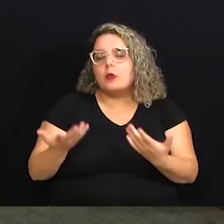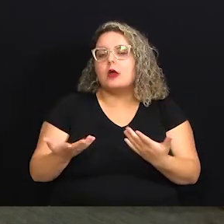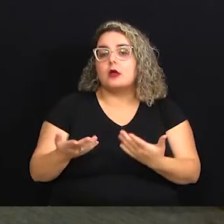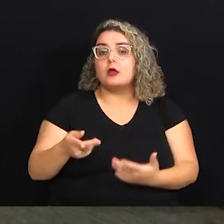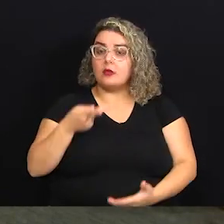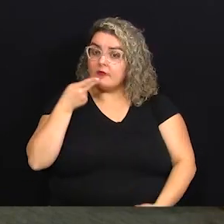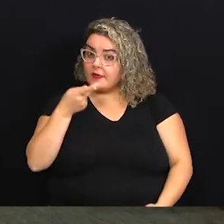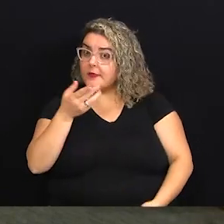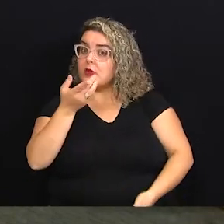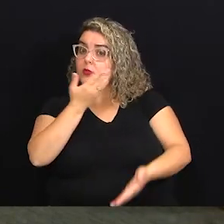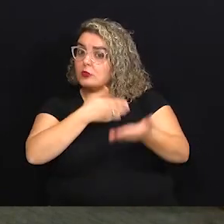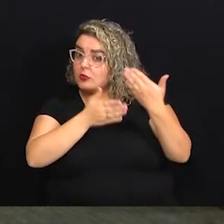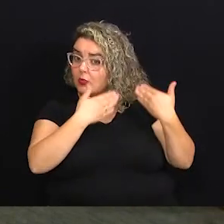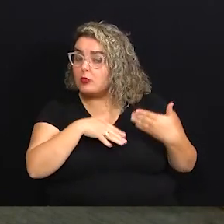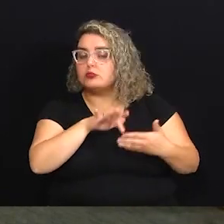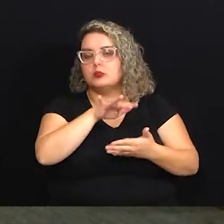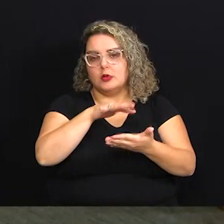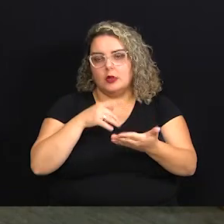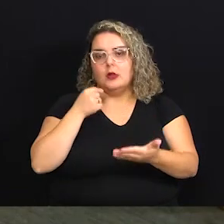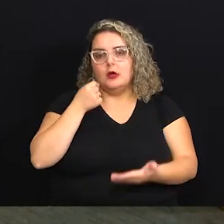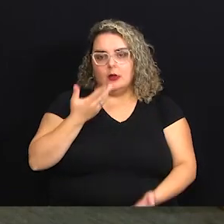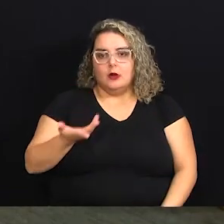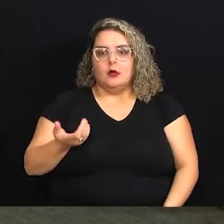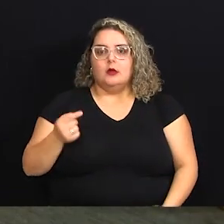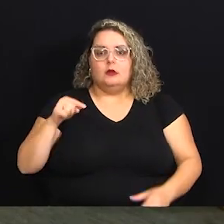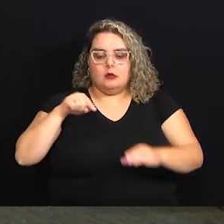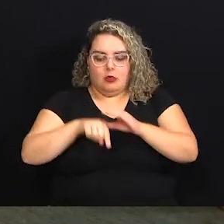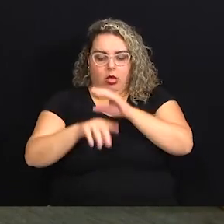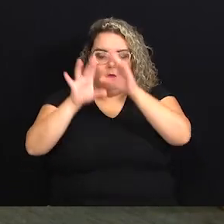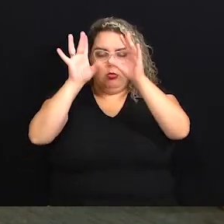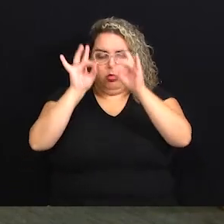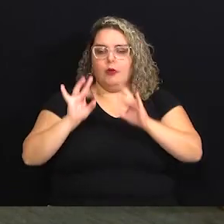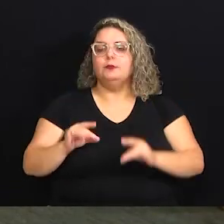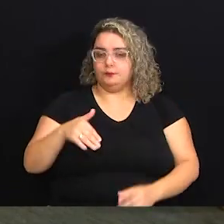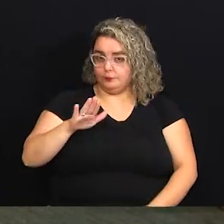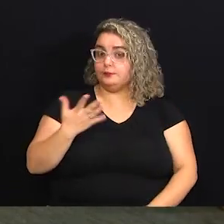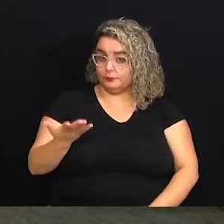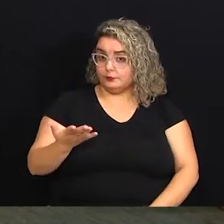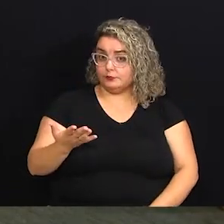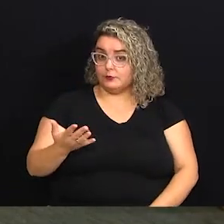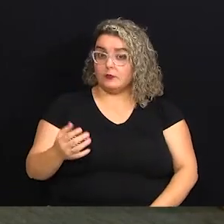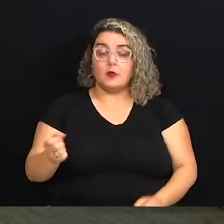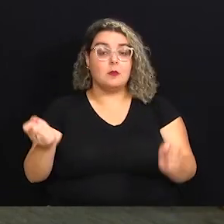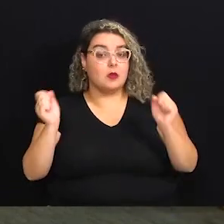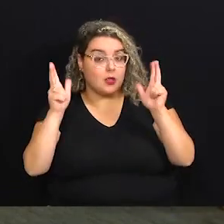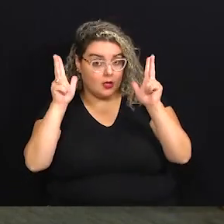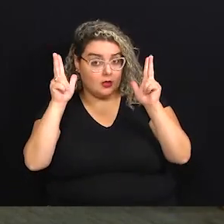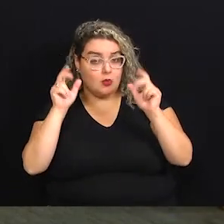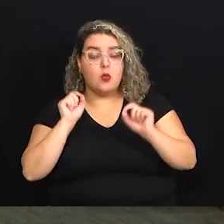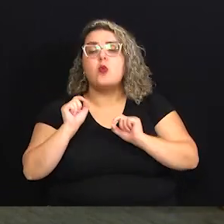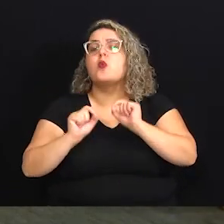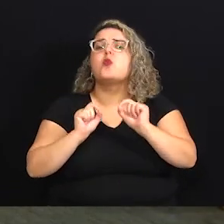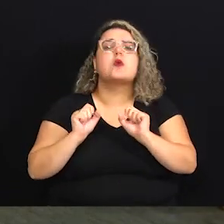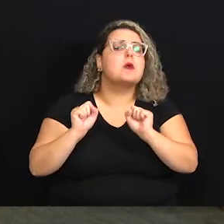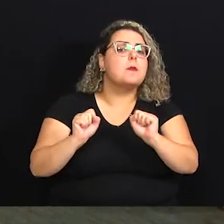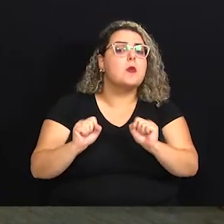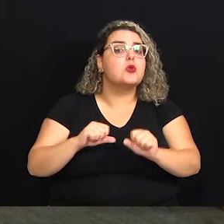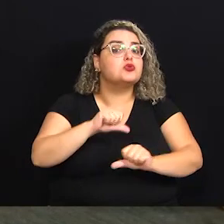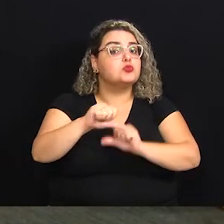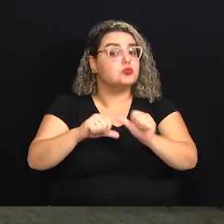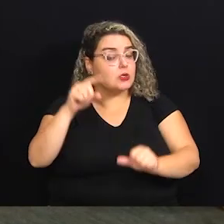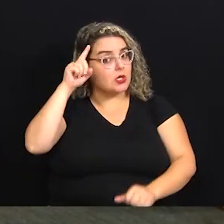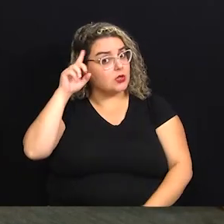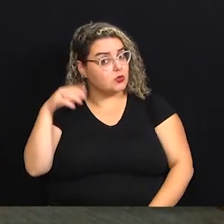pouco sobre isso aqui em outro Na Ponta do Lápis, mas a gente vai se aprofundar um pouco mais para vocês ficarem ligados no que pode mudar no dia a